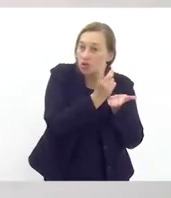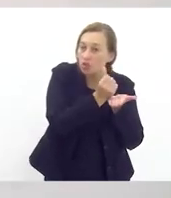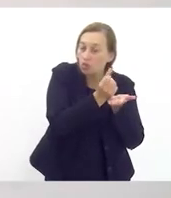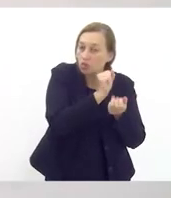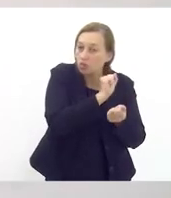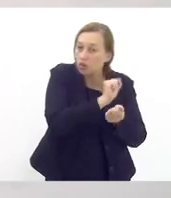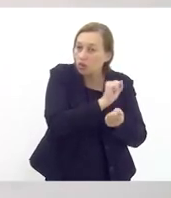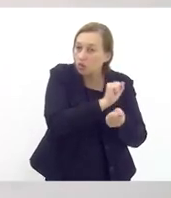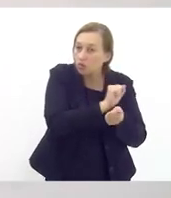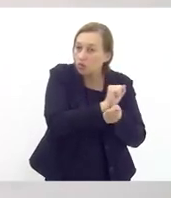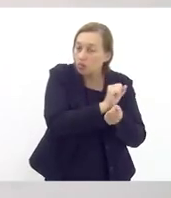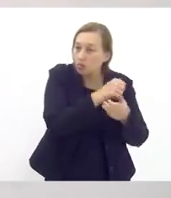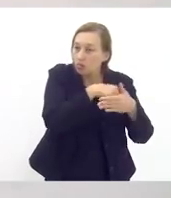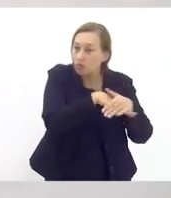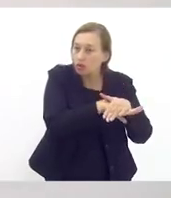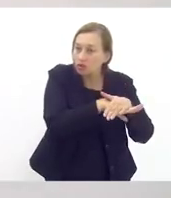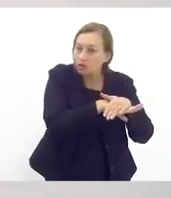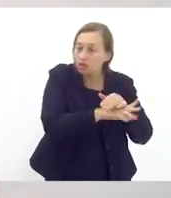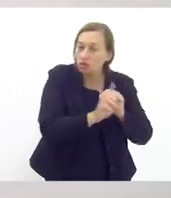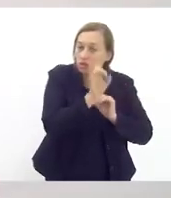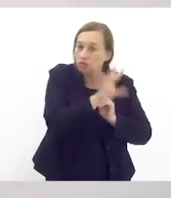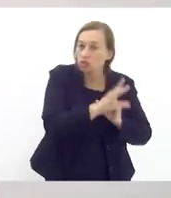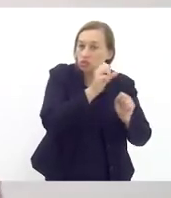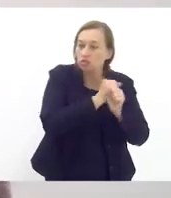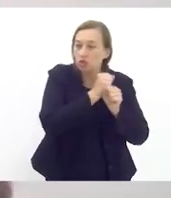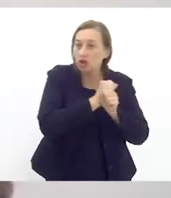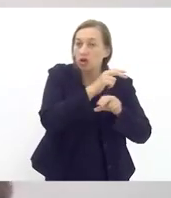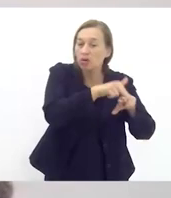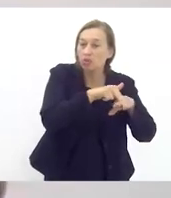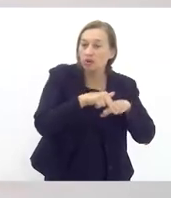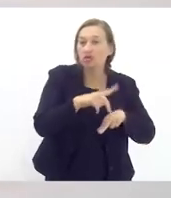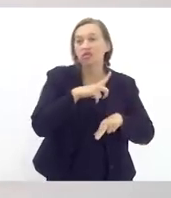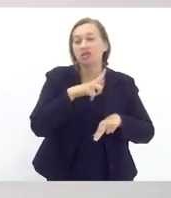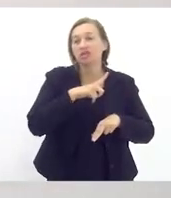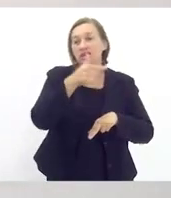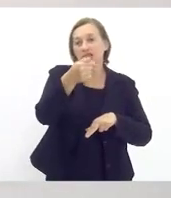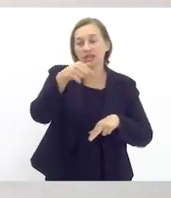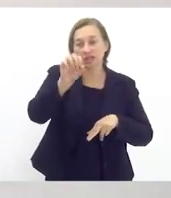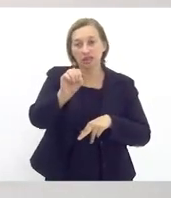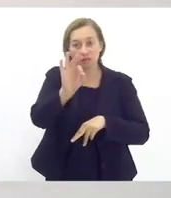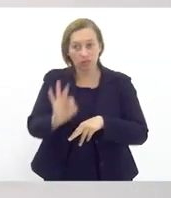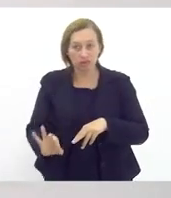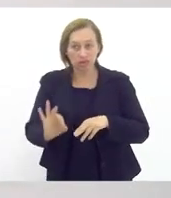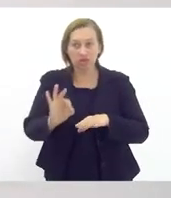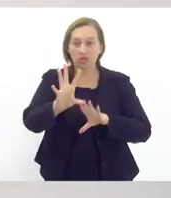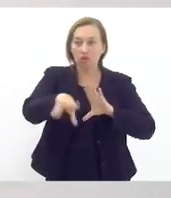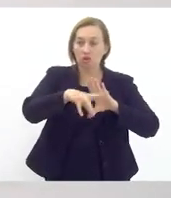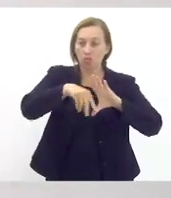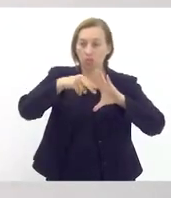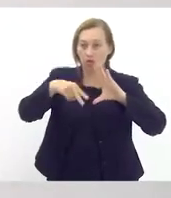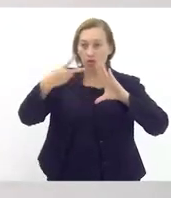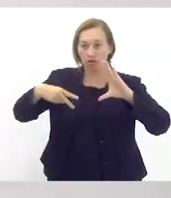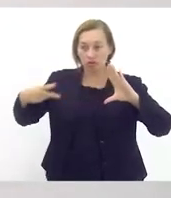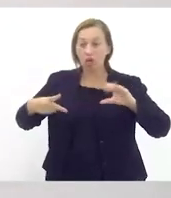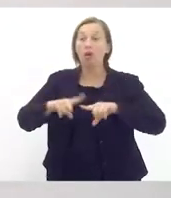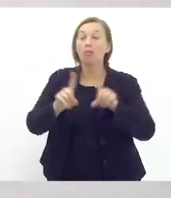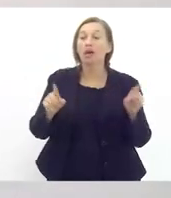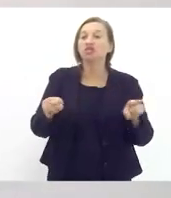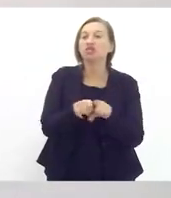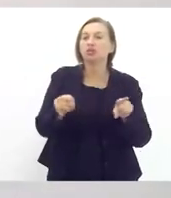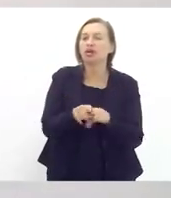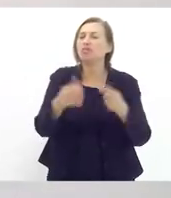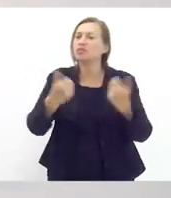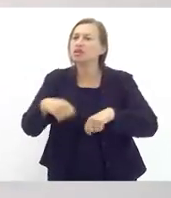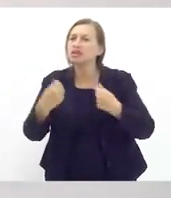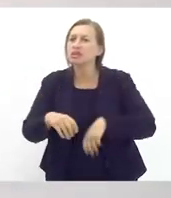represados nos últimos anos por isso que tem 70% para o audiovisual mas a gente também precisa